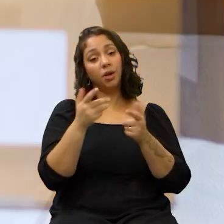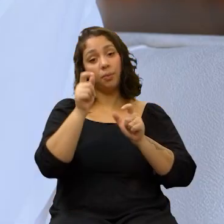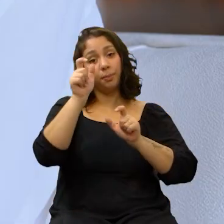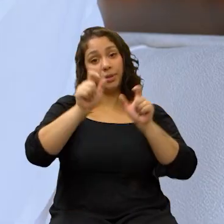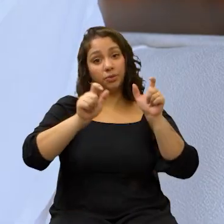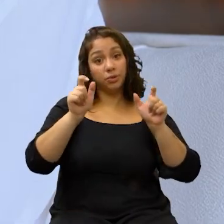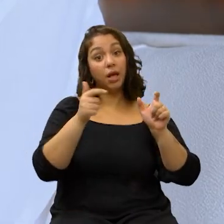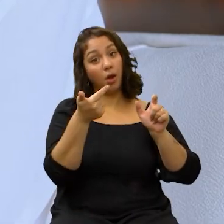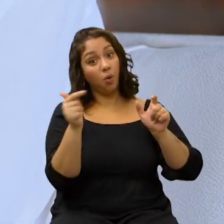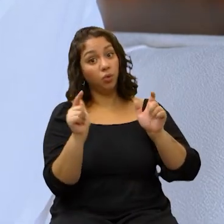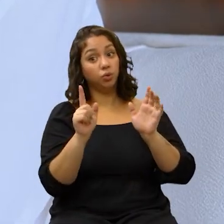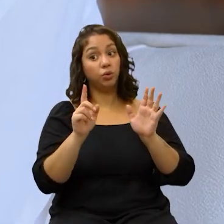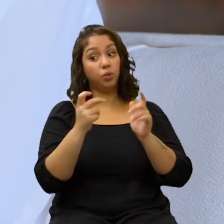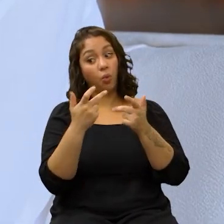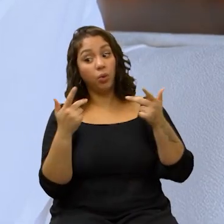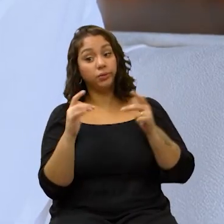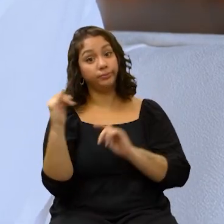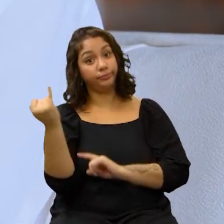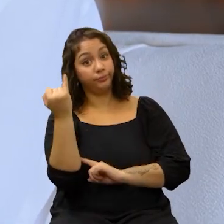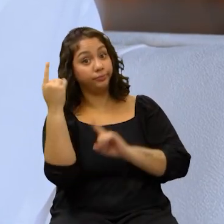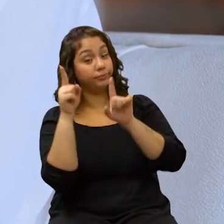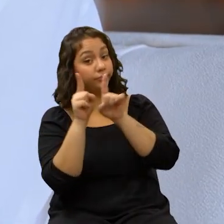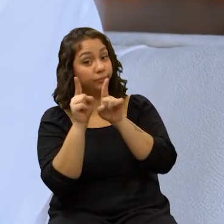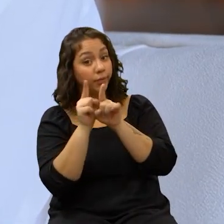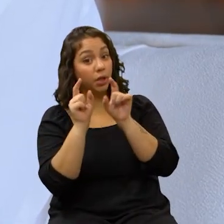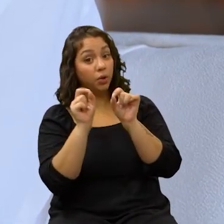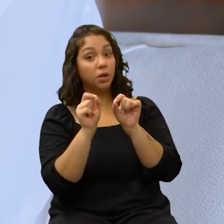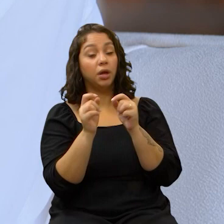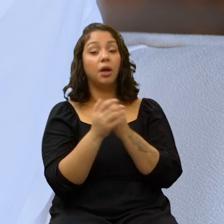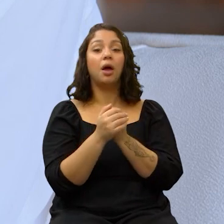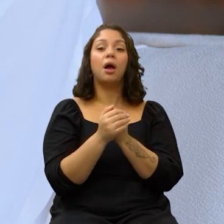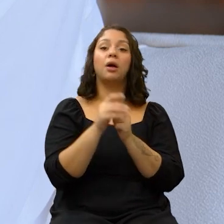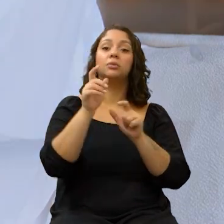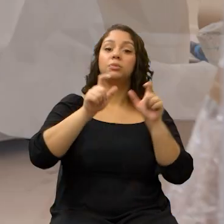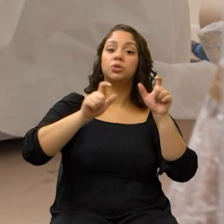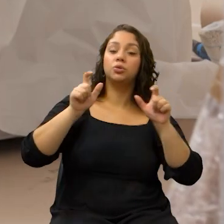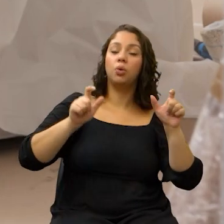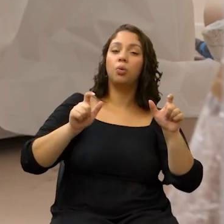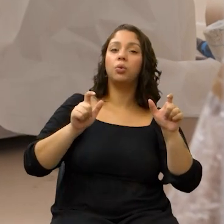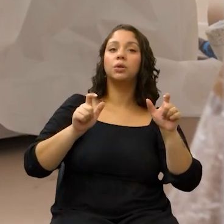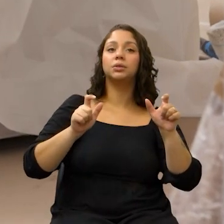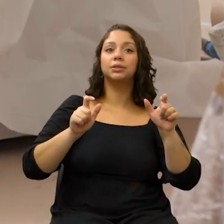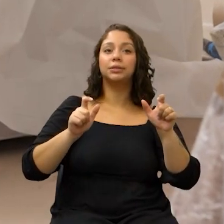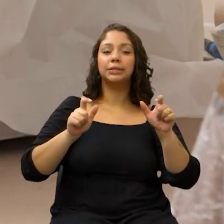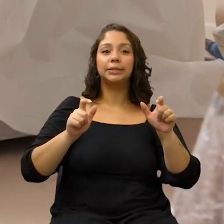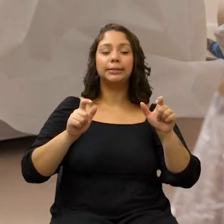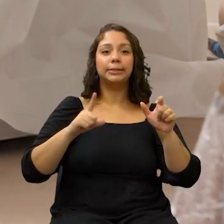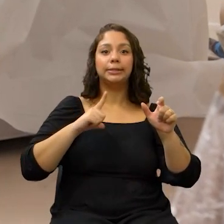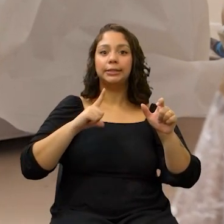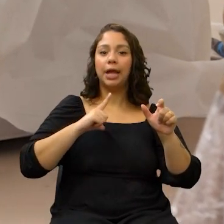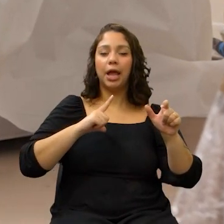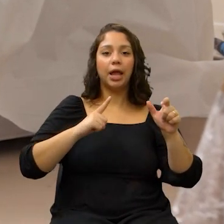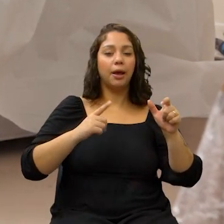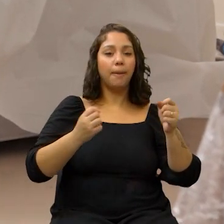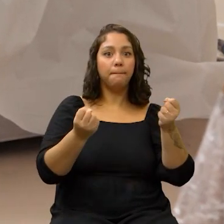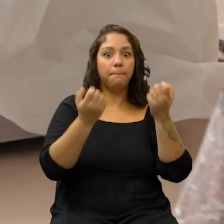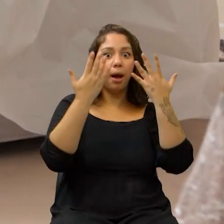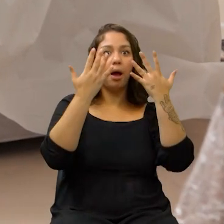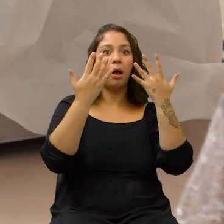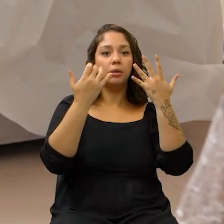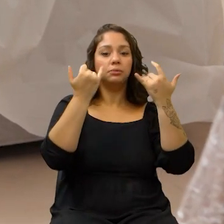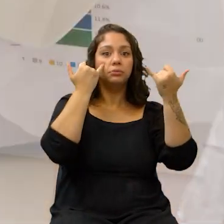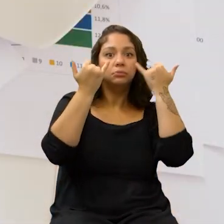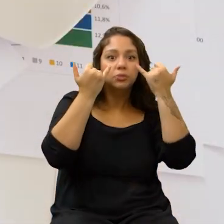pessoas, o outro ponto que a gente coloca, né? As pessoas são expostas são bombardeadas com um volume